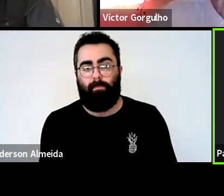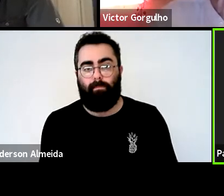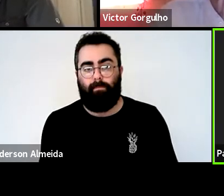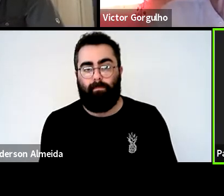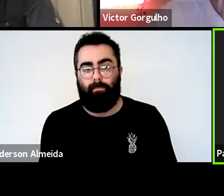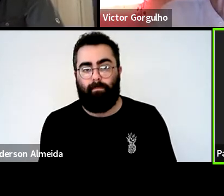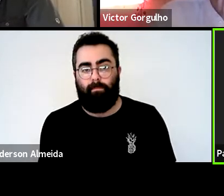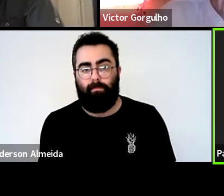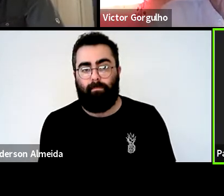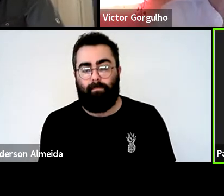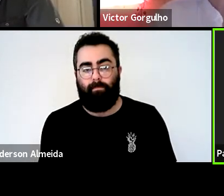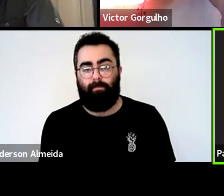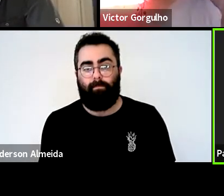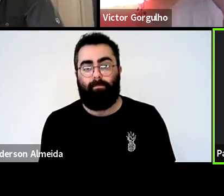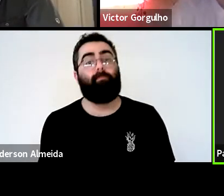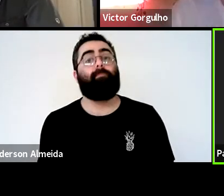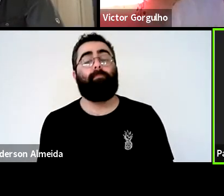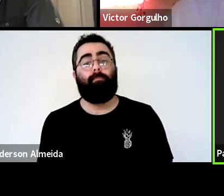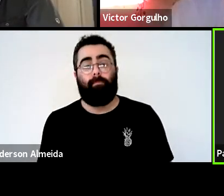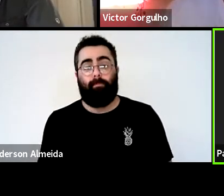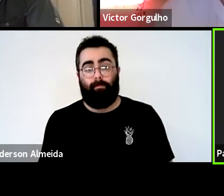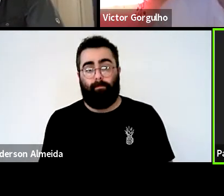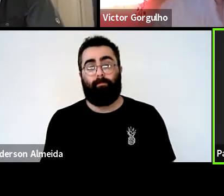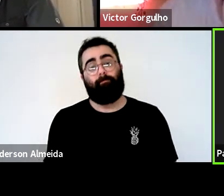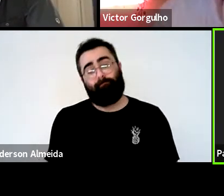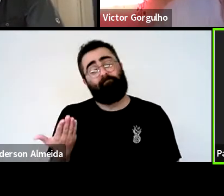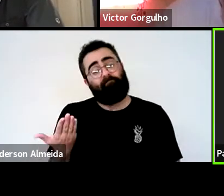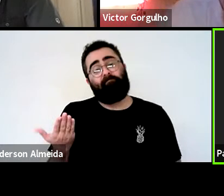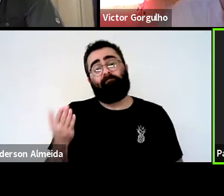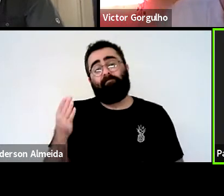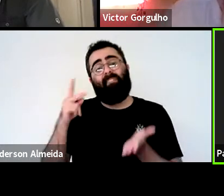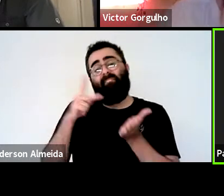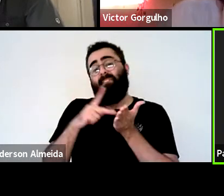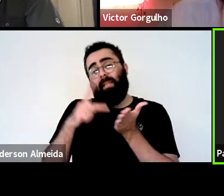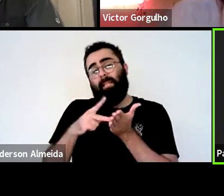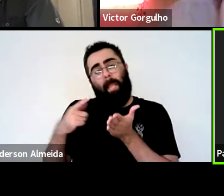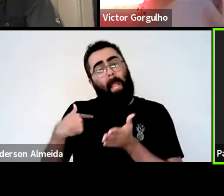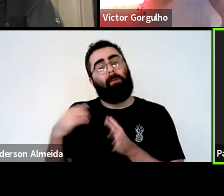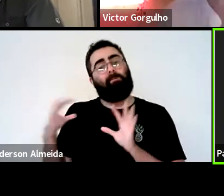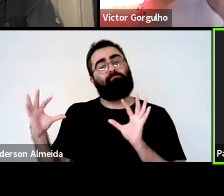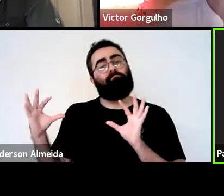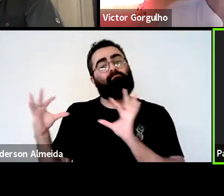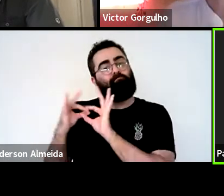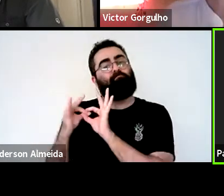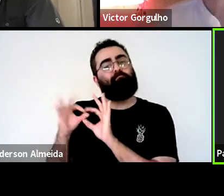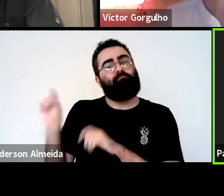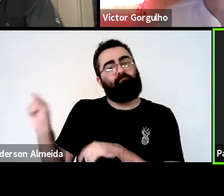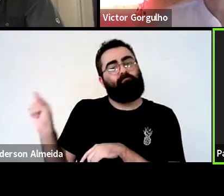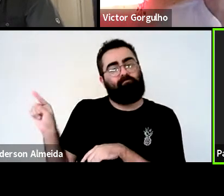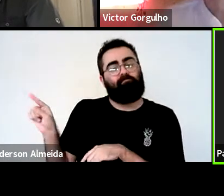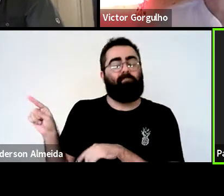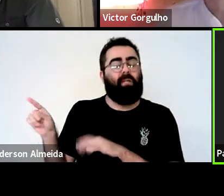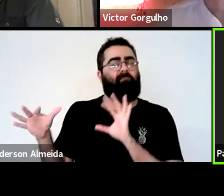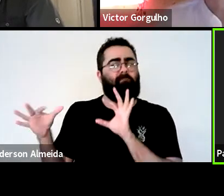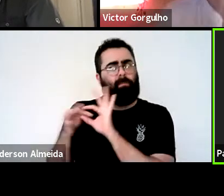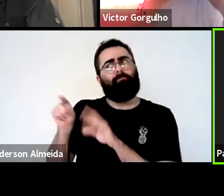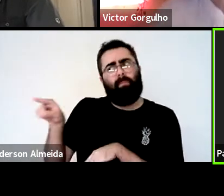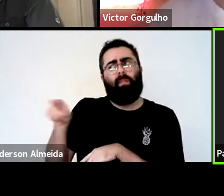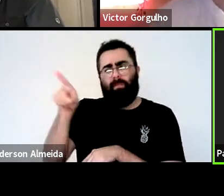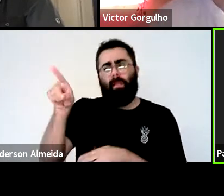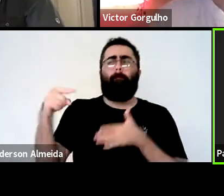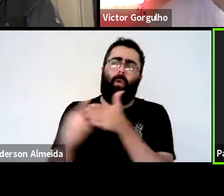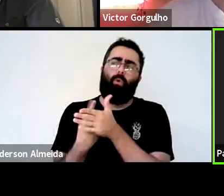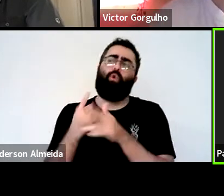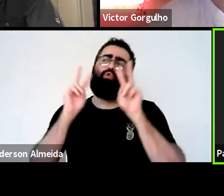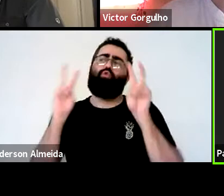Não, Pensar assim, nele. é muito isso, assim, agora eu fico falando. Quando você fez a pergunta sobre filosofia e sobre como o nosso